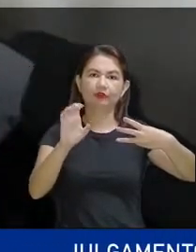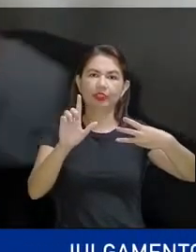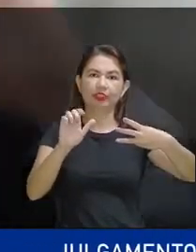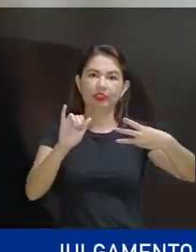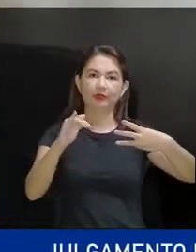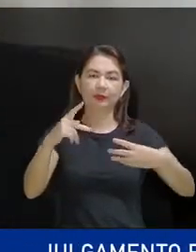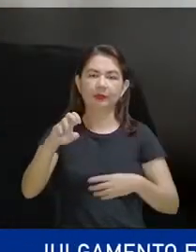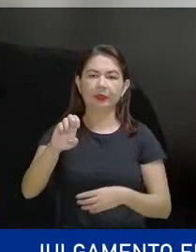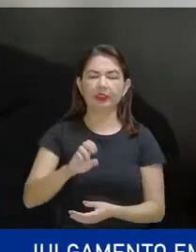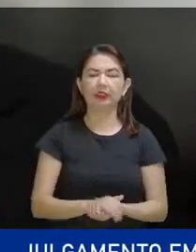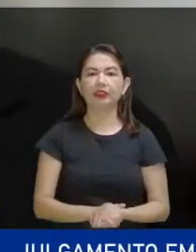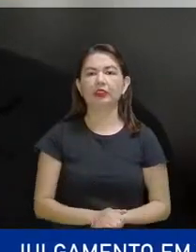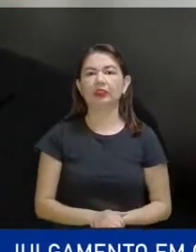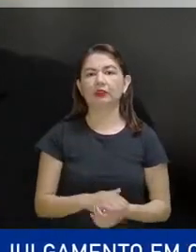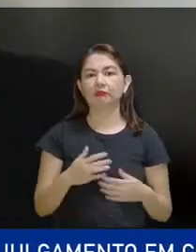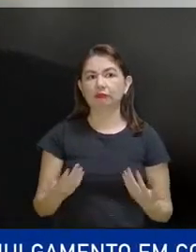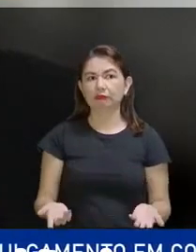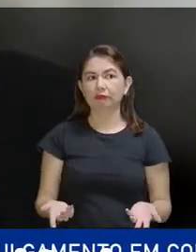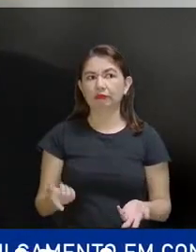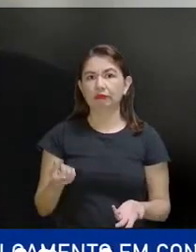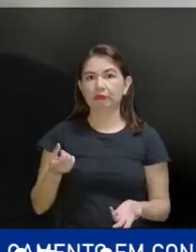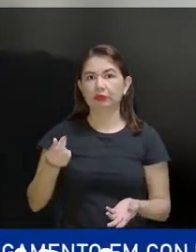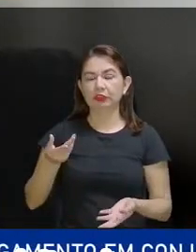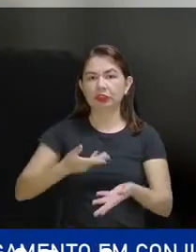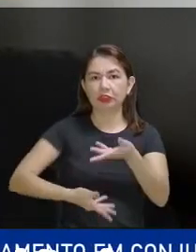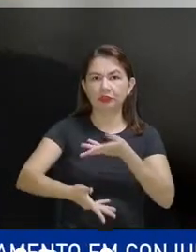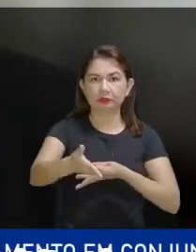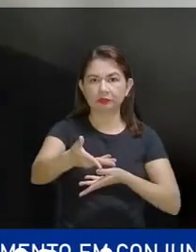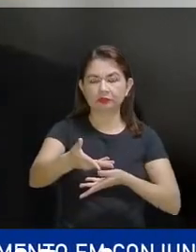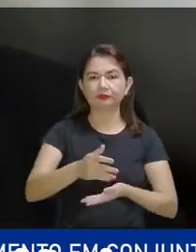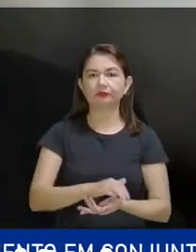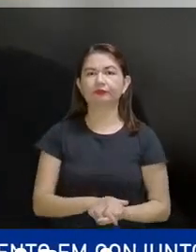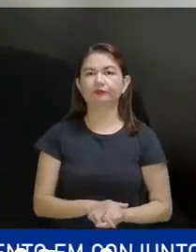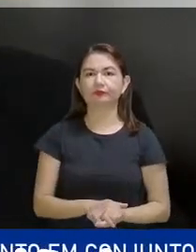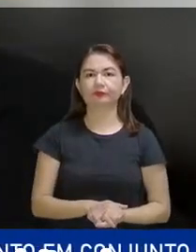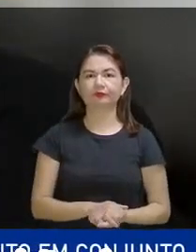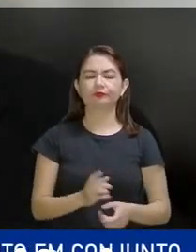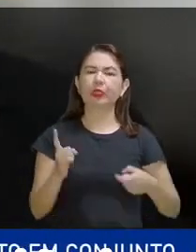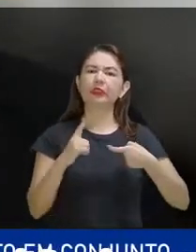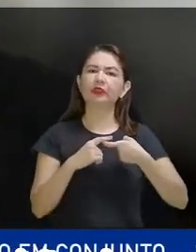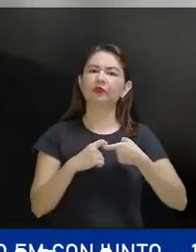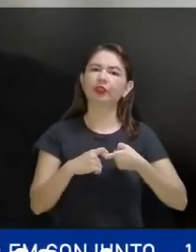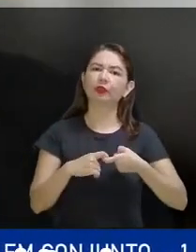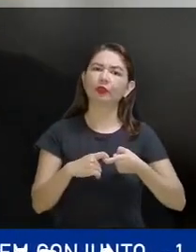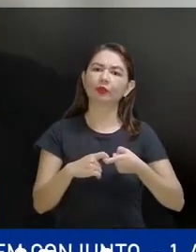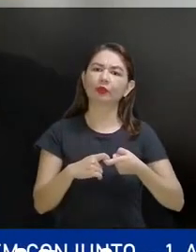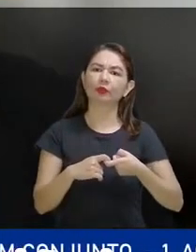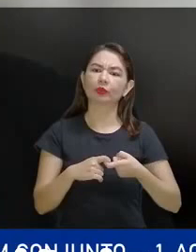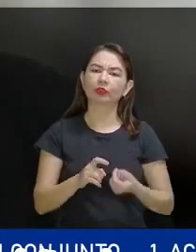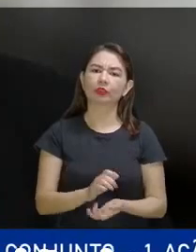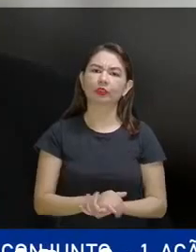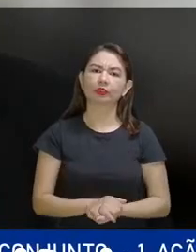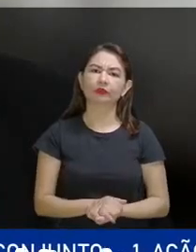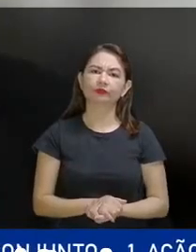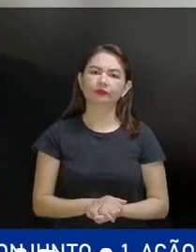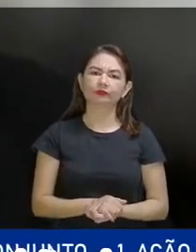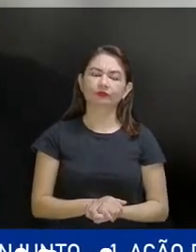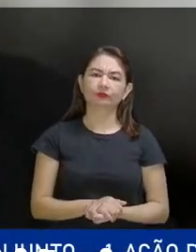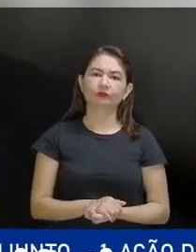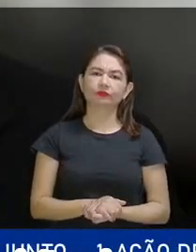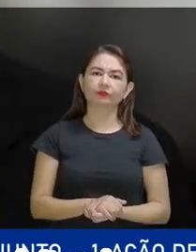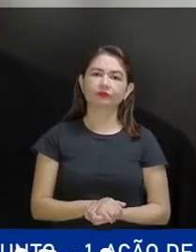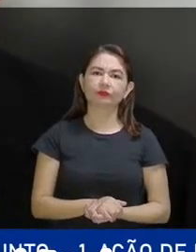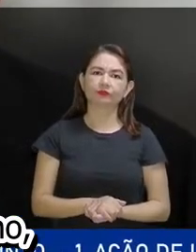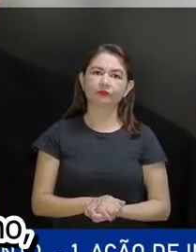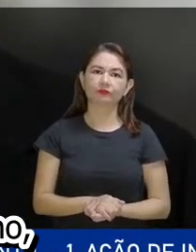Irlon, sem nenhum embaraço em relação a esse vínculo que existe verdadeiramente,